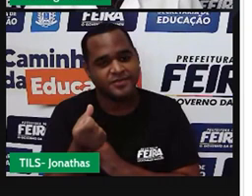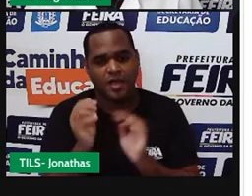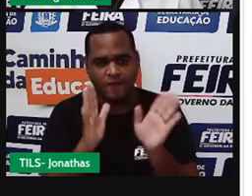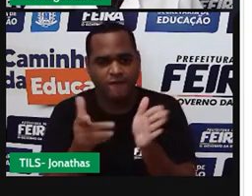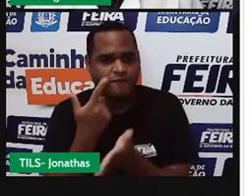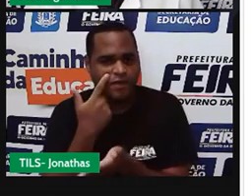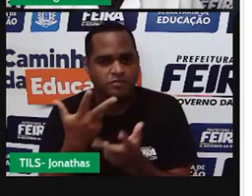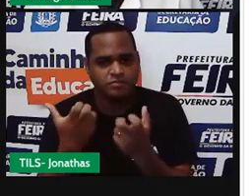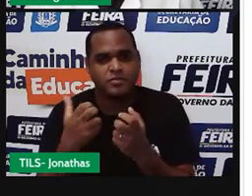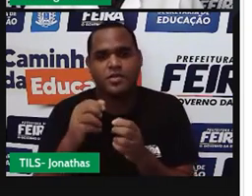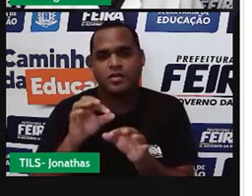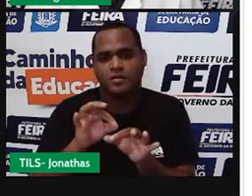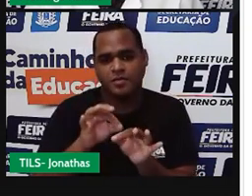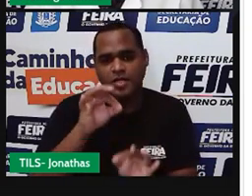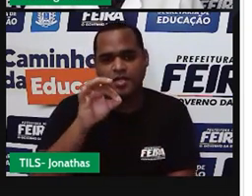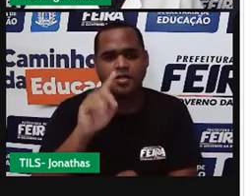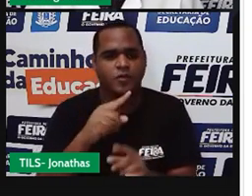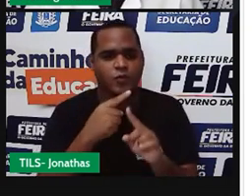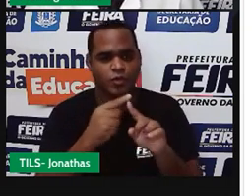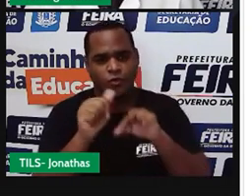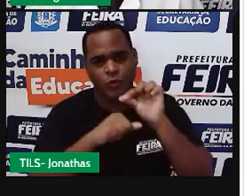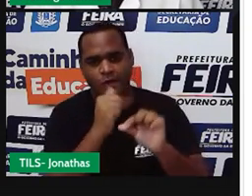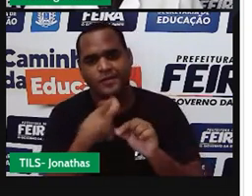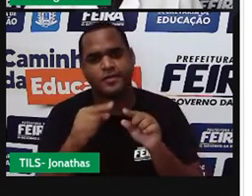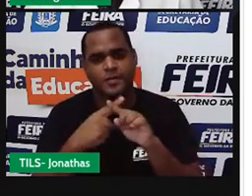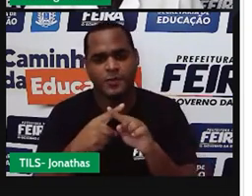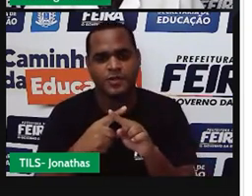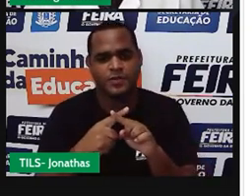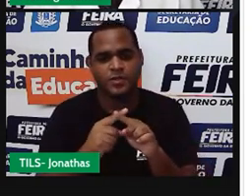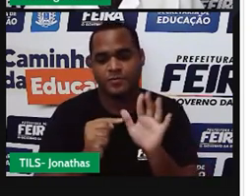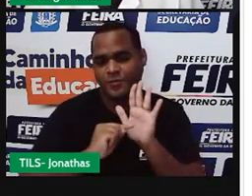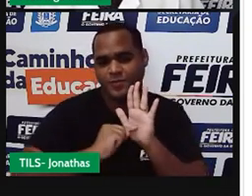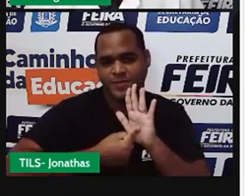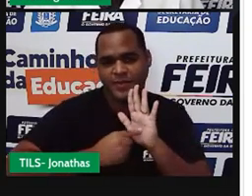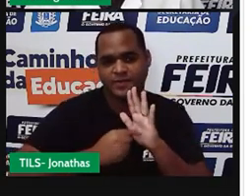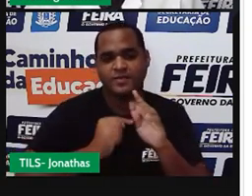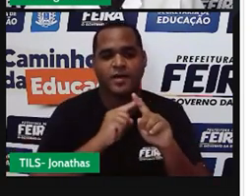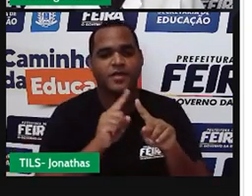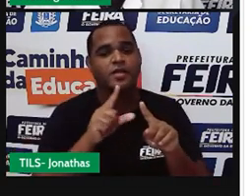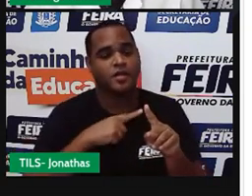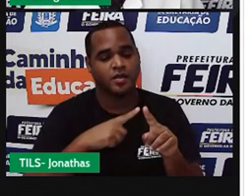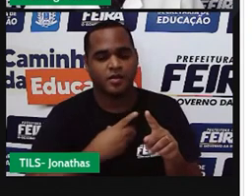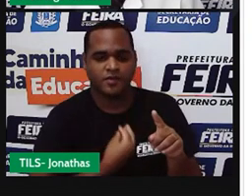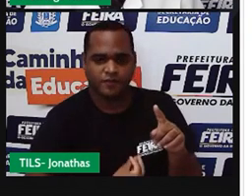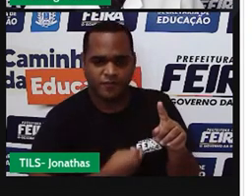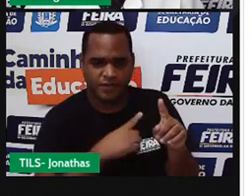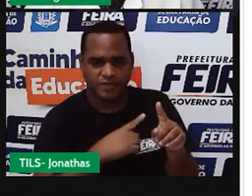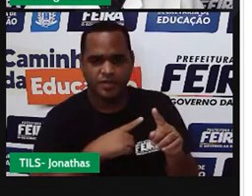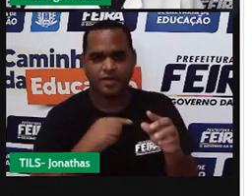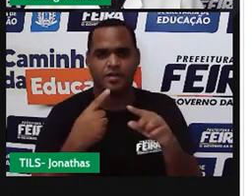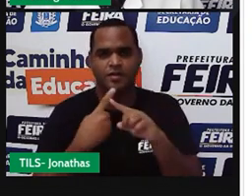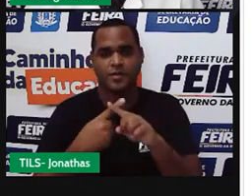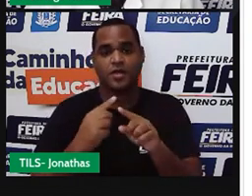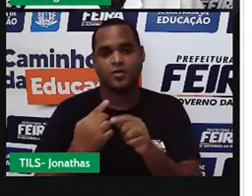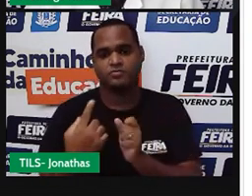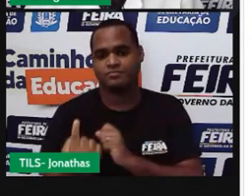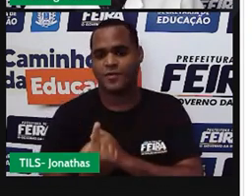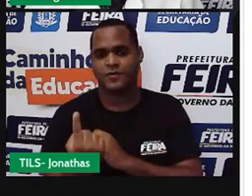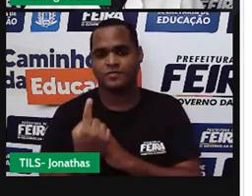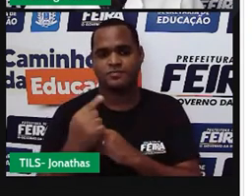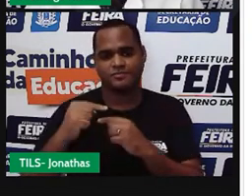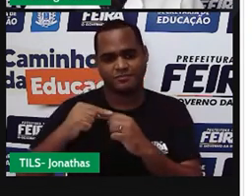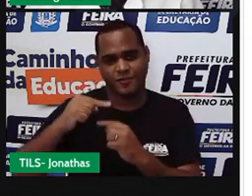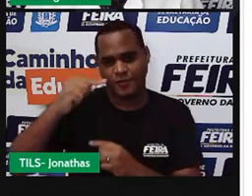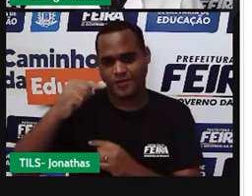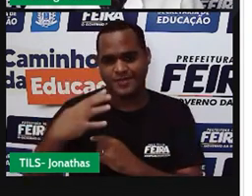comprimento x. Da multiplicação pela medida da altura essa